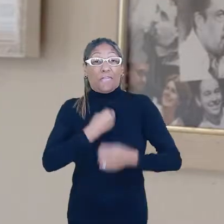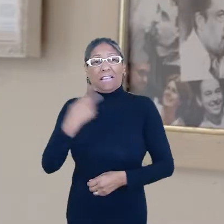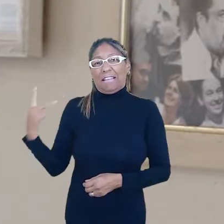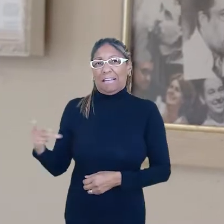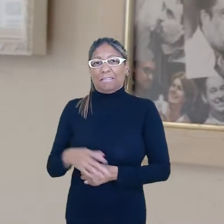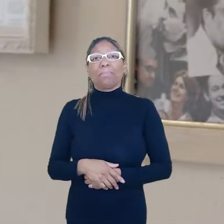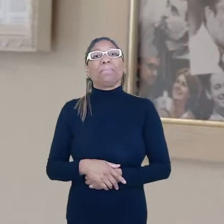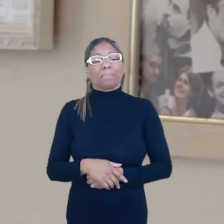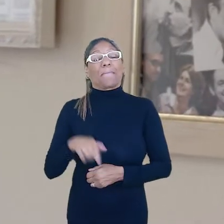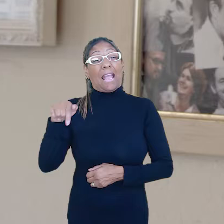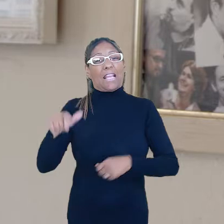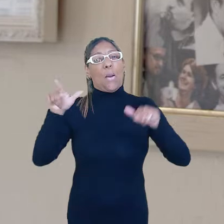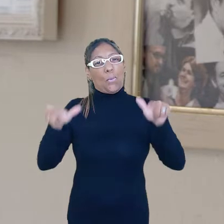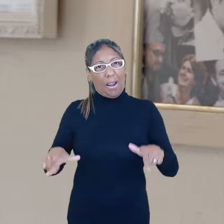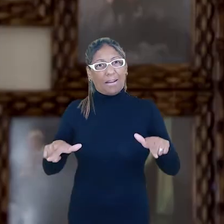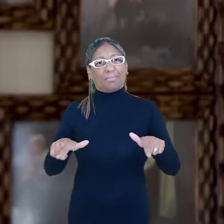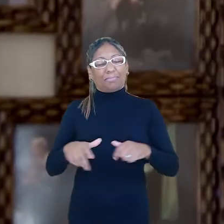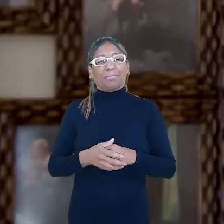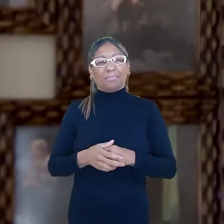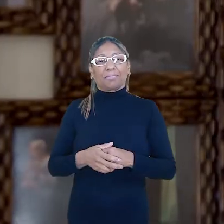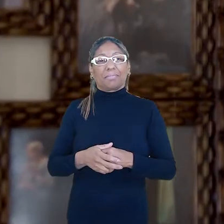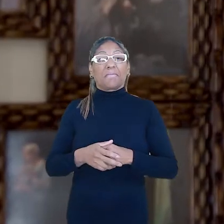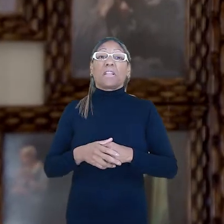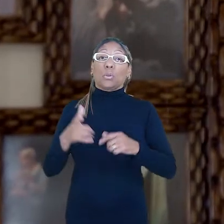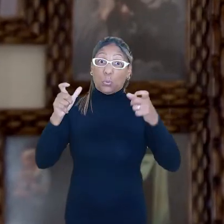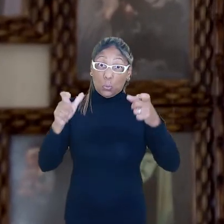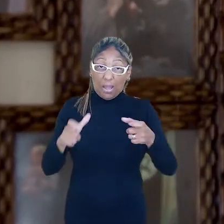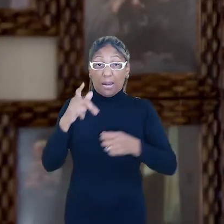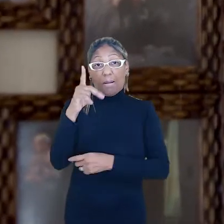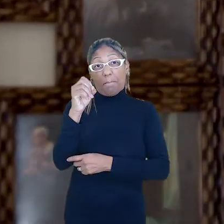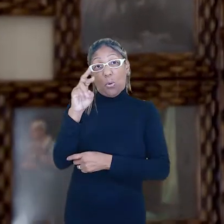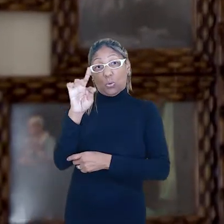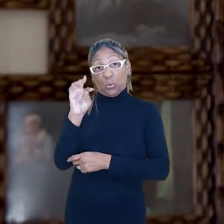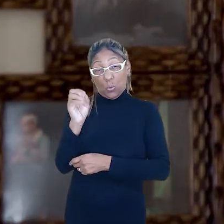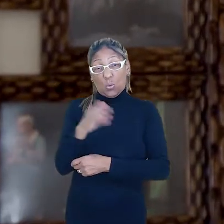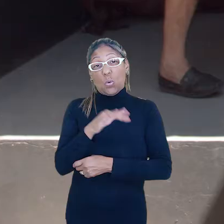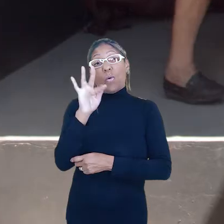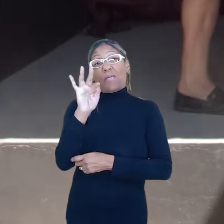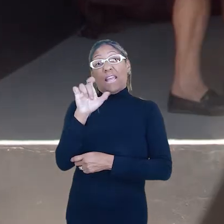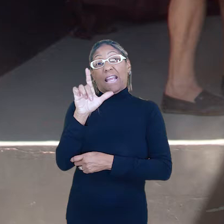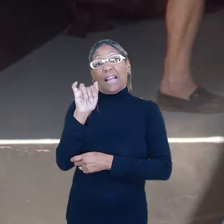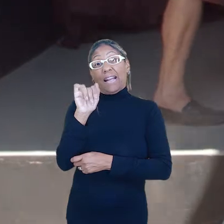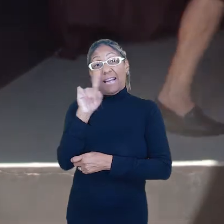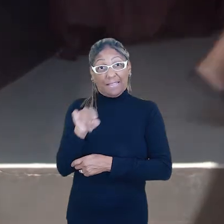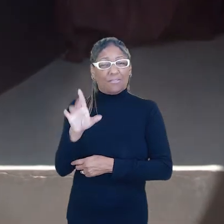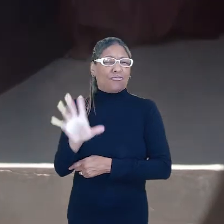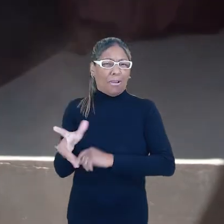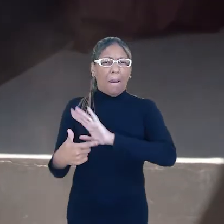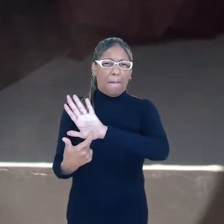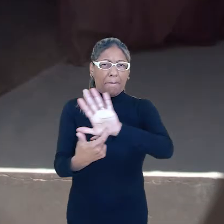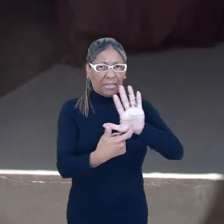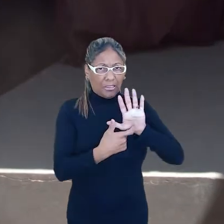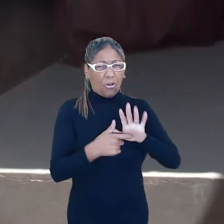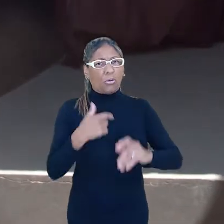fazem. Bom, aqui é a sede do Grupo Ararapuca, de Porto Feliz. Ivan. E nós já nos apresentamos aqui. Ele usa máscara de